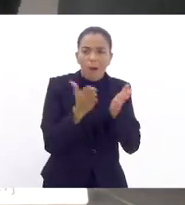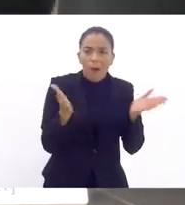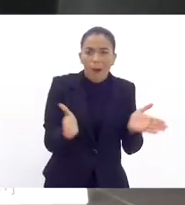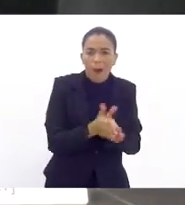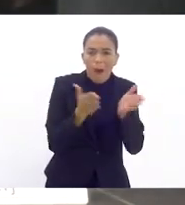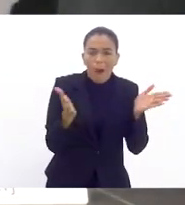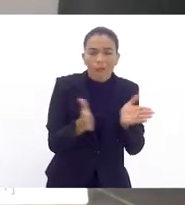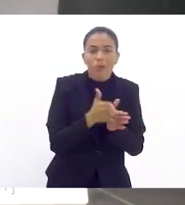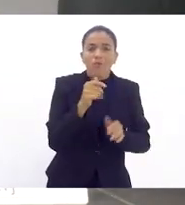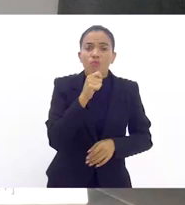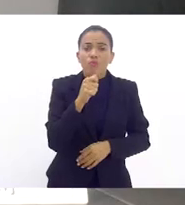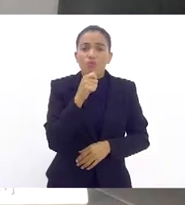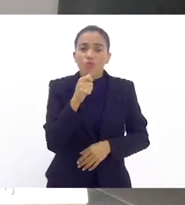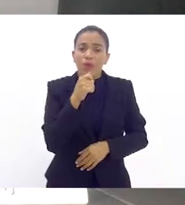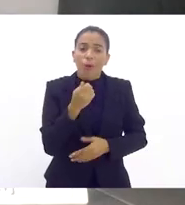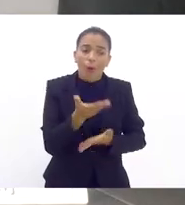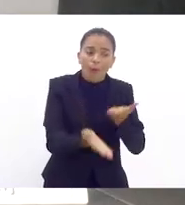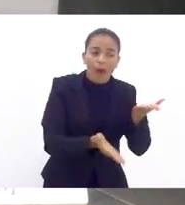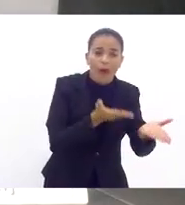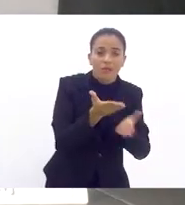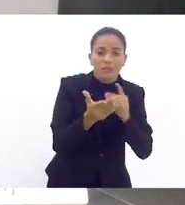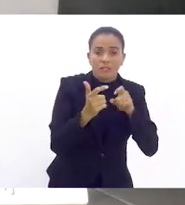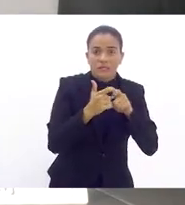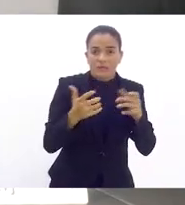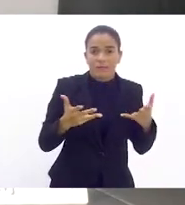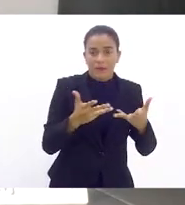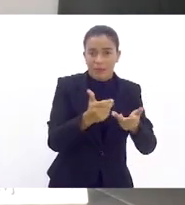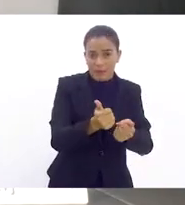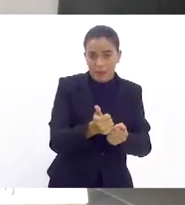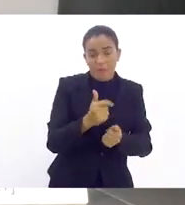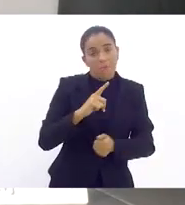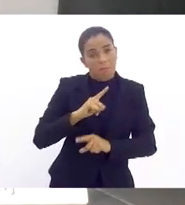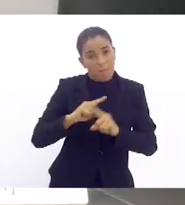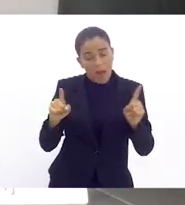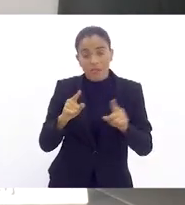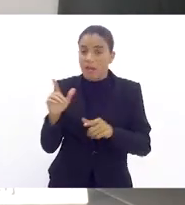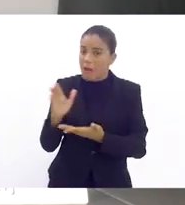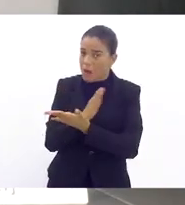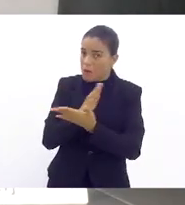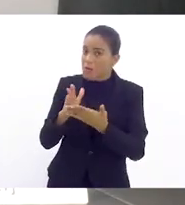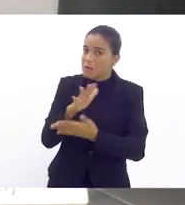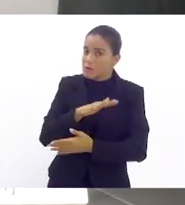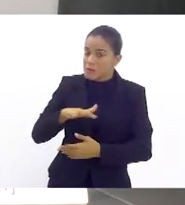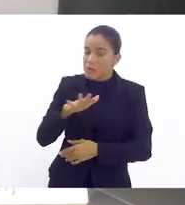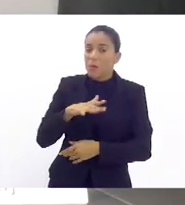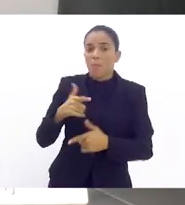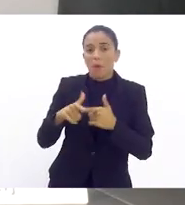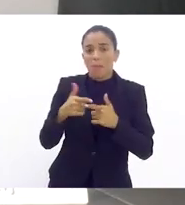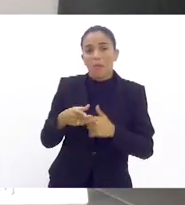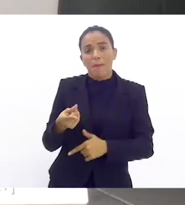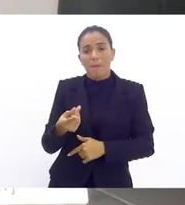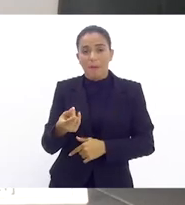uma condição de ter uma assistência médica melhor, ficam com o problema por muito tempo, né? Ocasionando